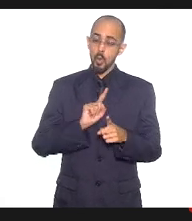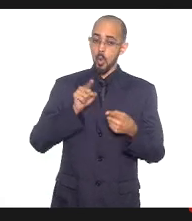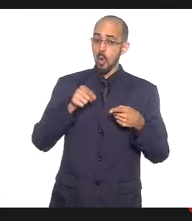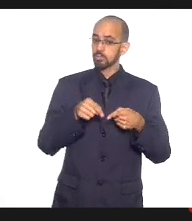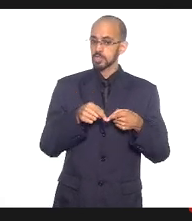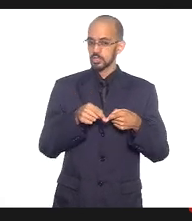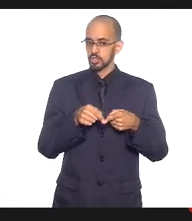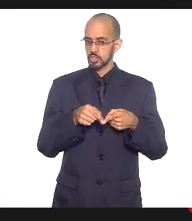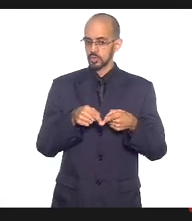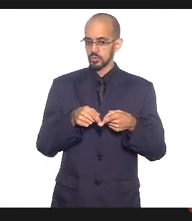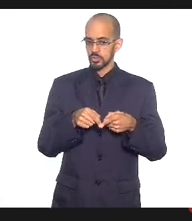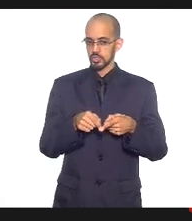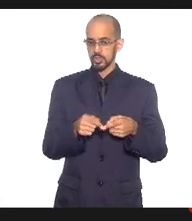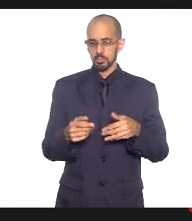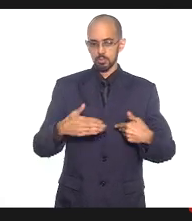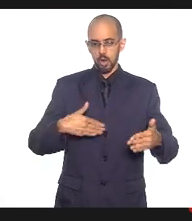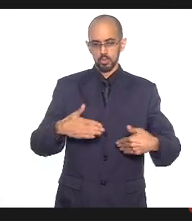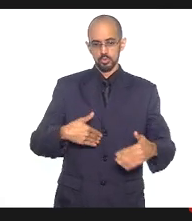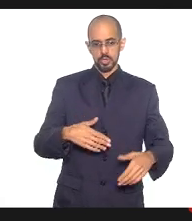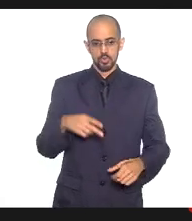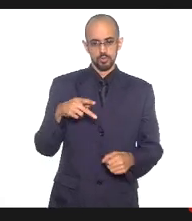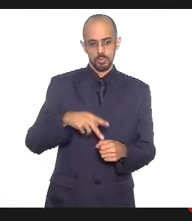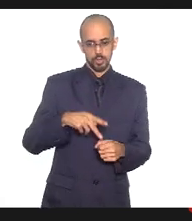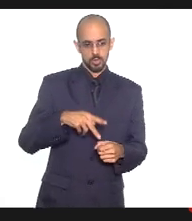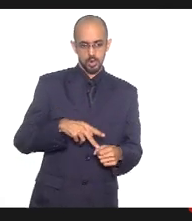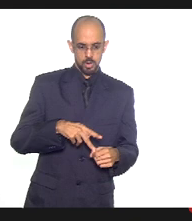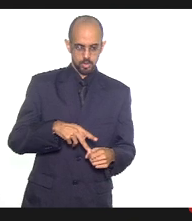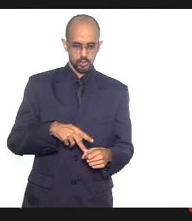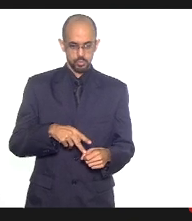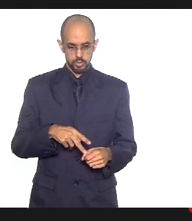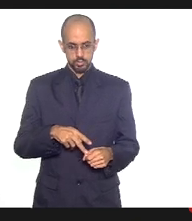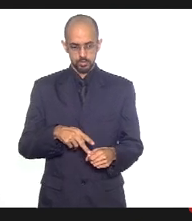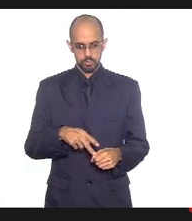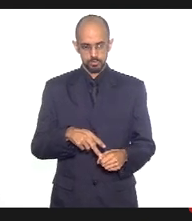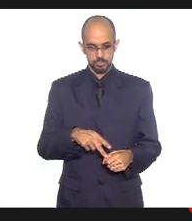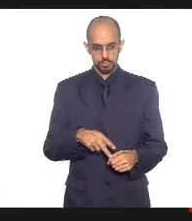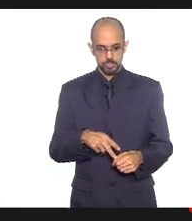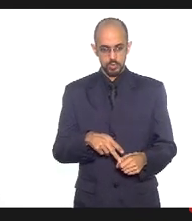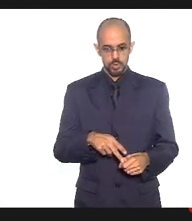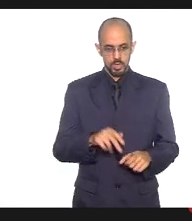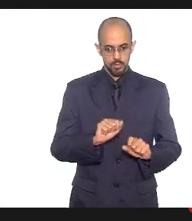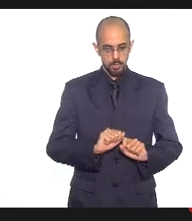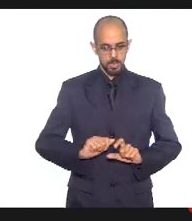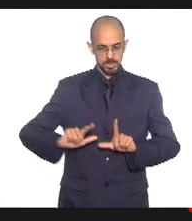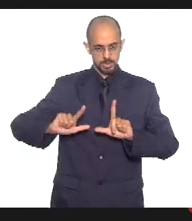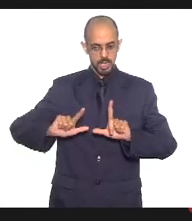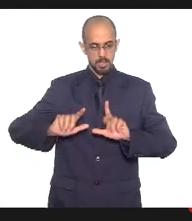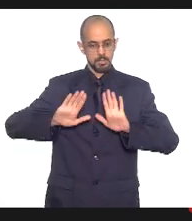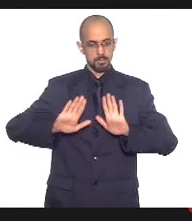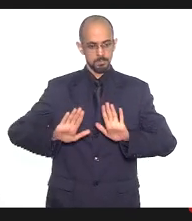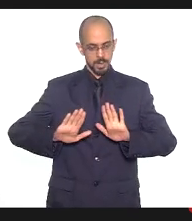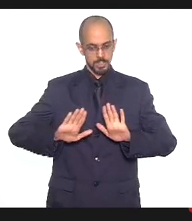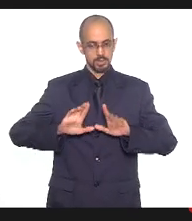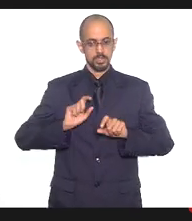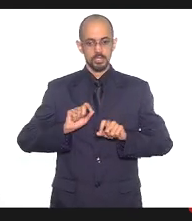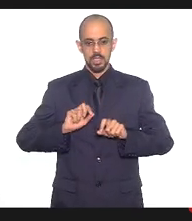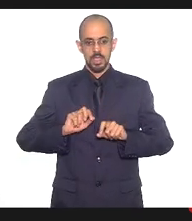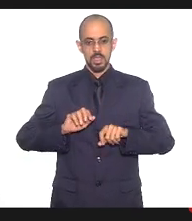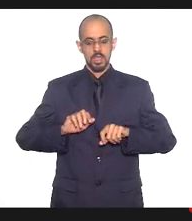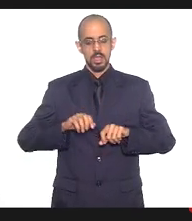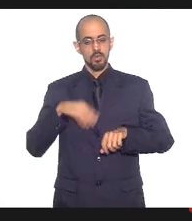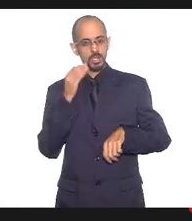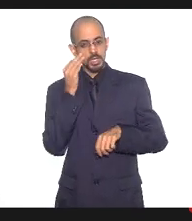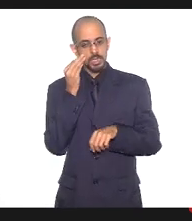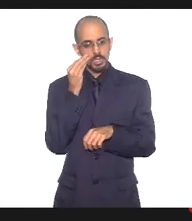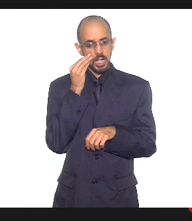e produzir petróleo. Tá? Então, eu vou tentar passar pelos itens do slide, não necessariamente na ordem do slide, mas e também tentando